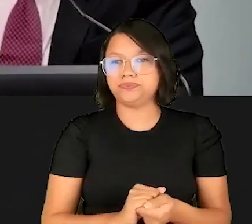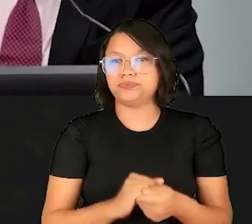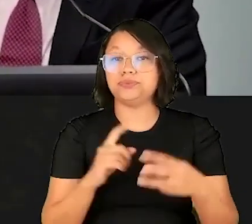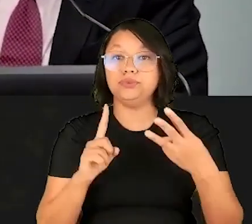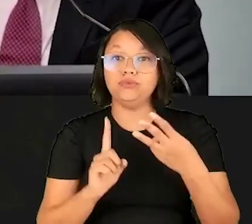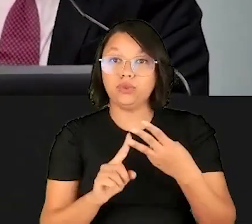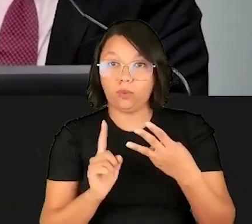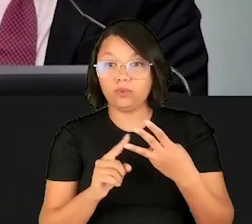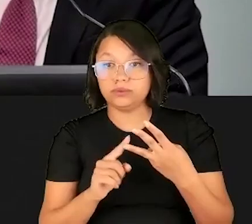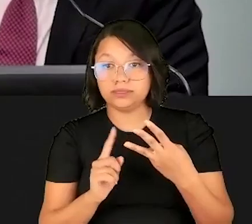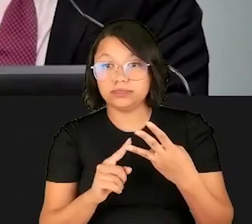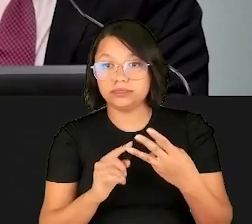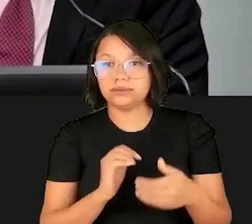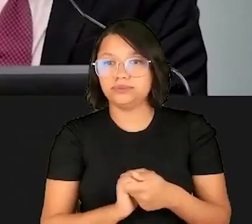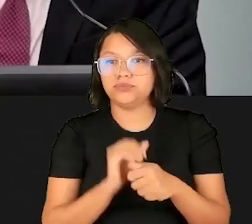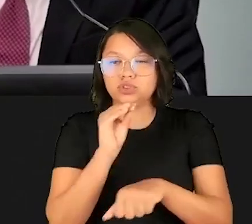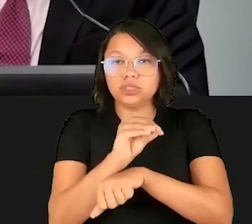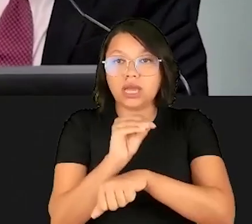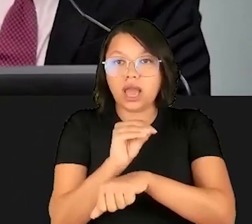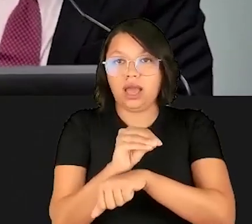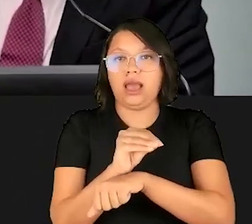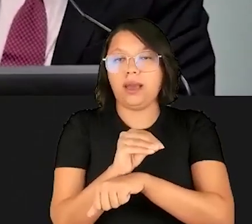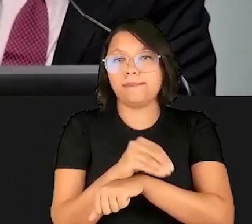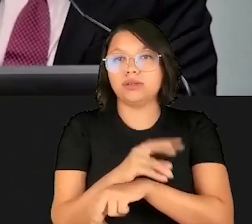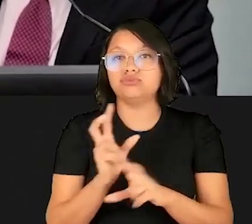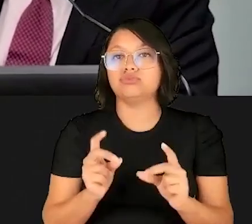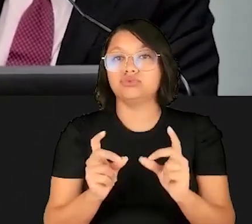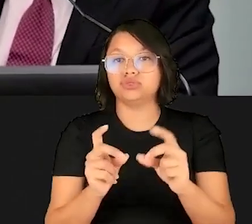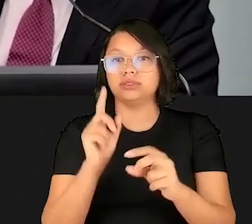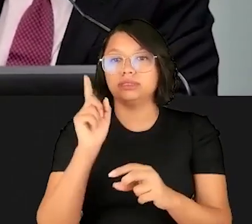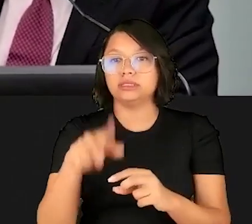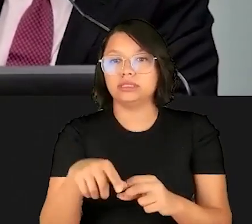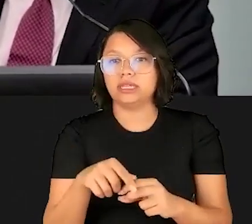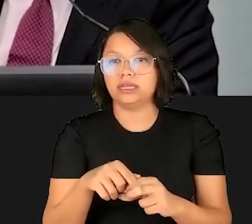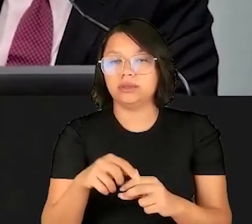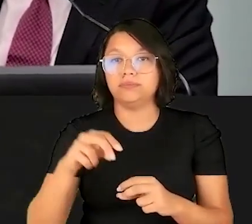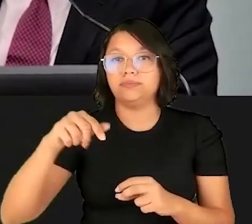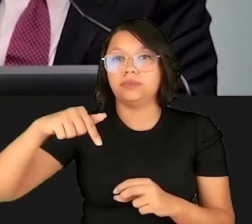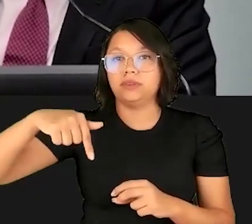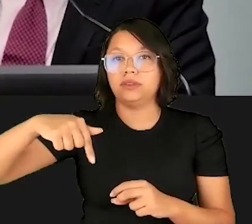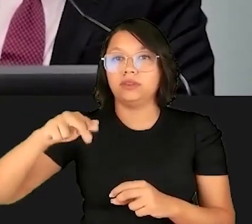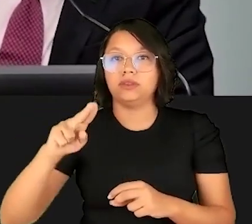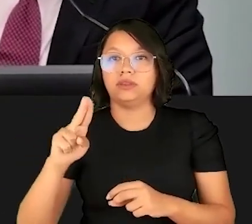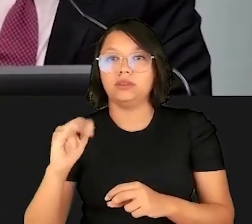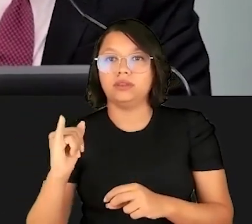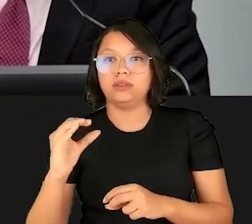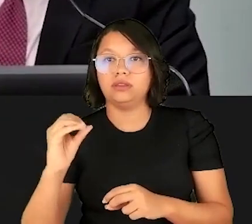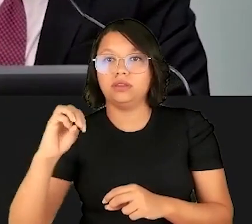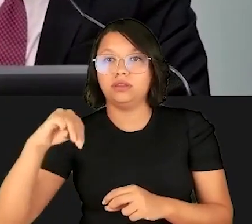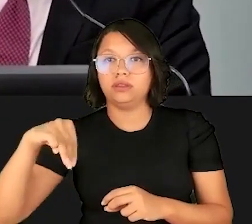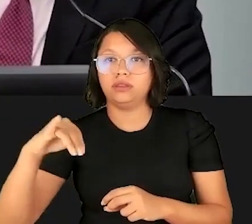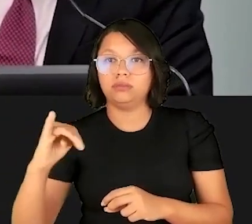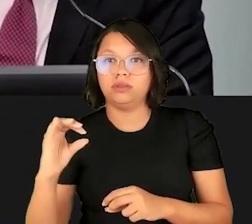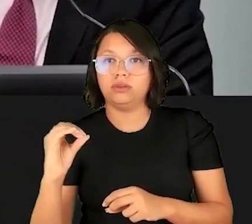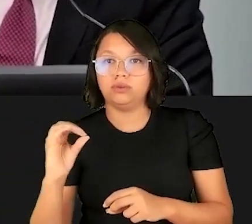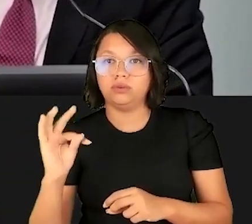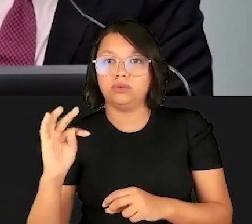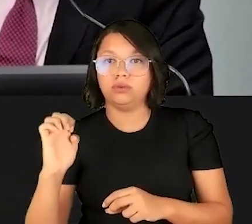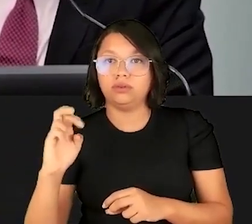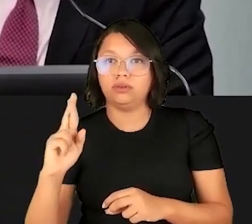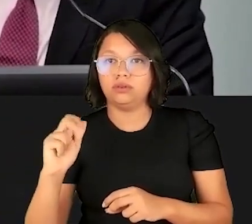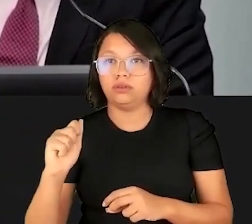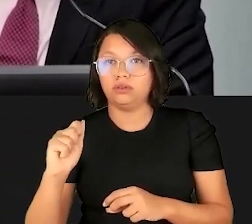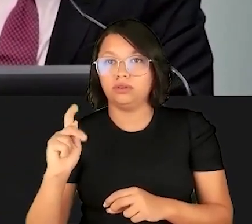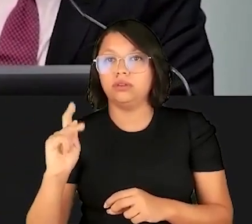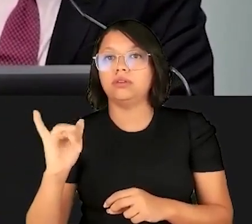do tripé de tratamento do câncer era a quimioterapia. Eu falo era porque eu vou mencionar algo em